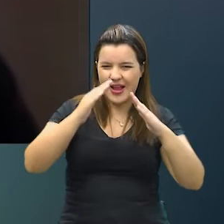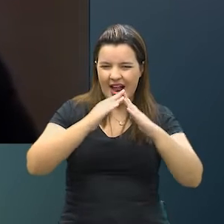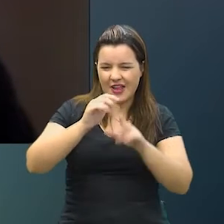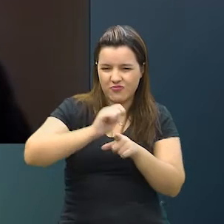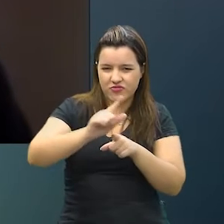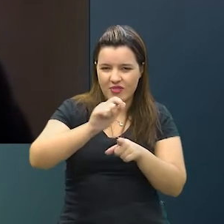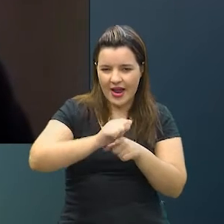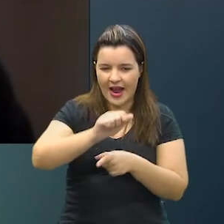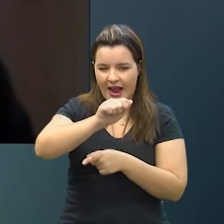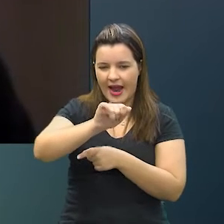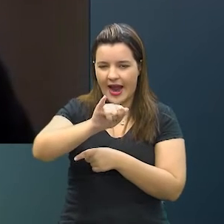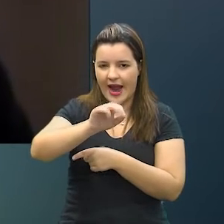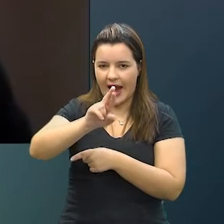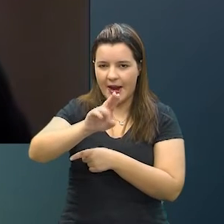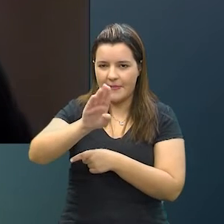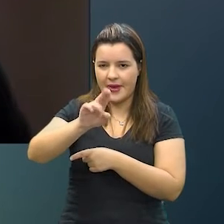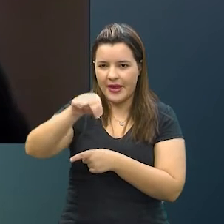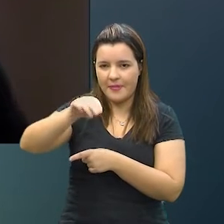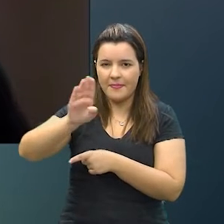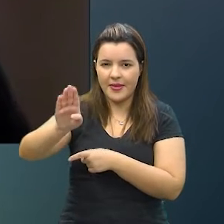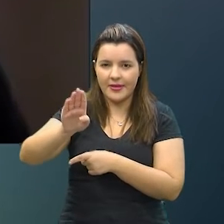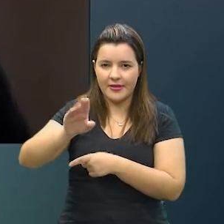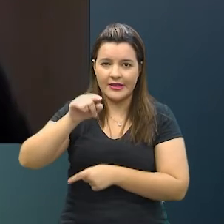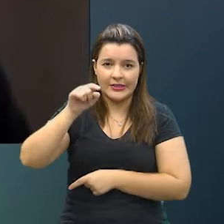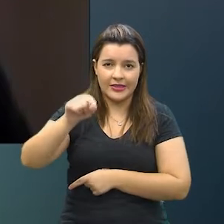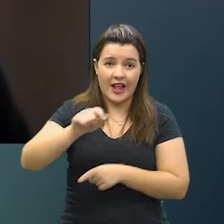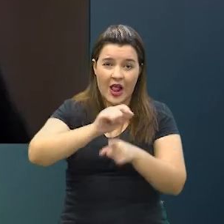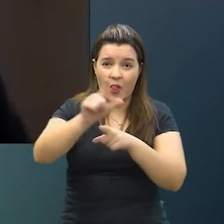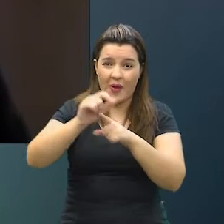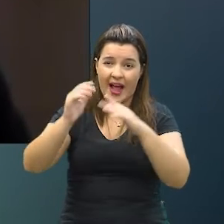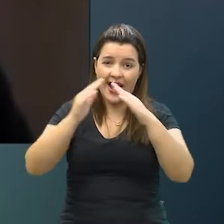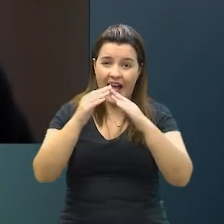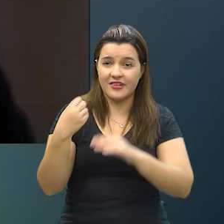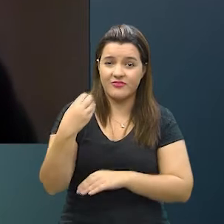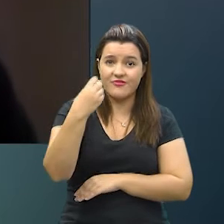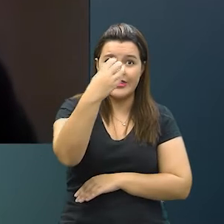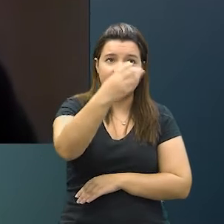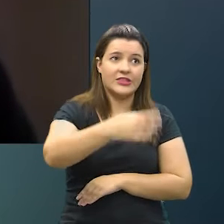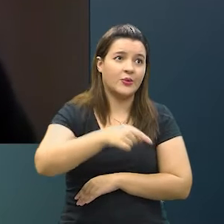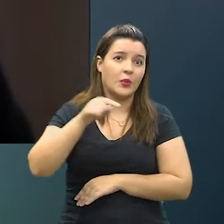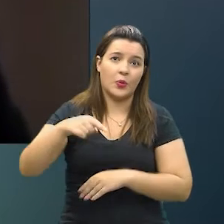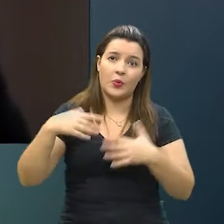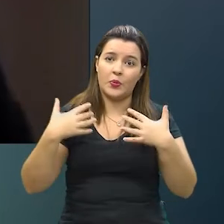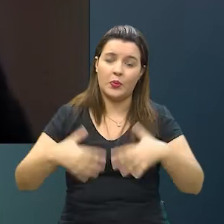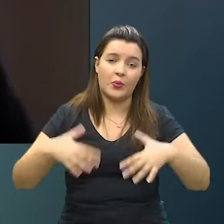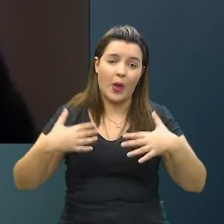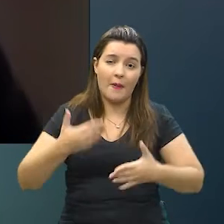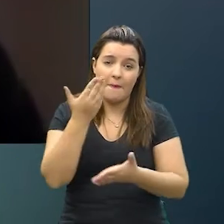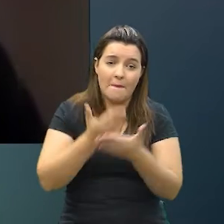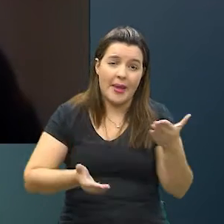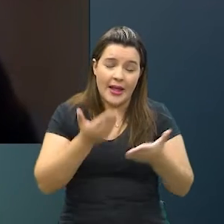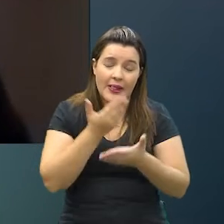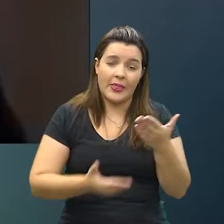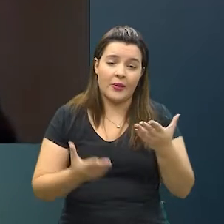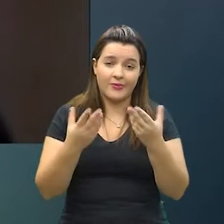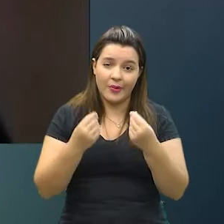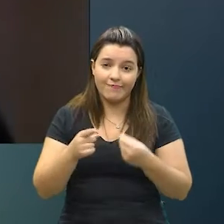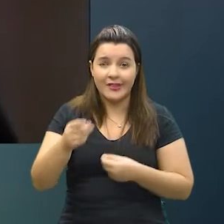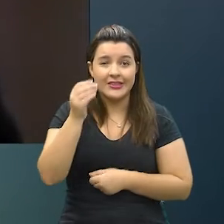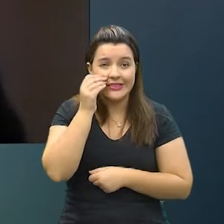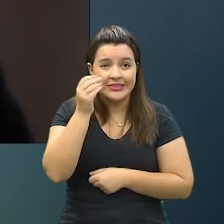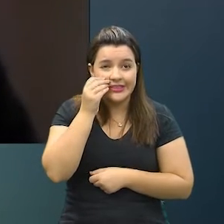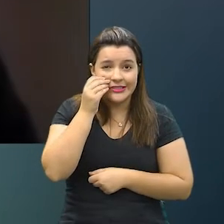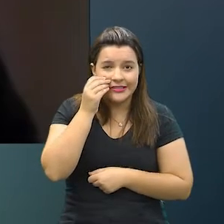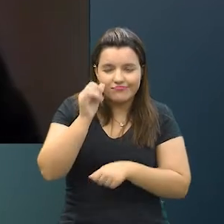como Airbnb, que trabalhavam realmente locando casas. Eles foram muito afetados e têm que se reinventar o seu